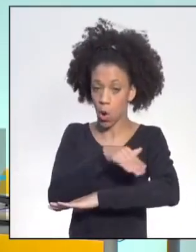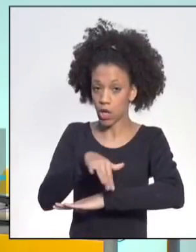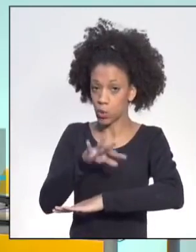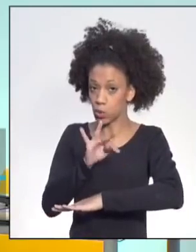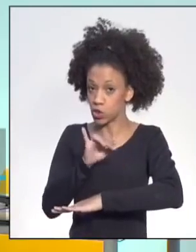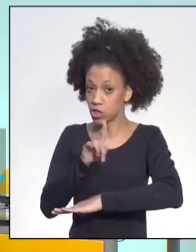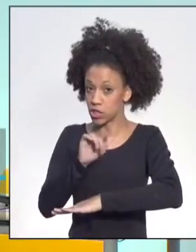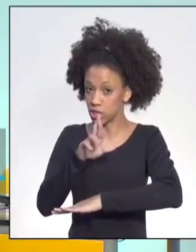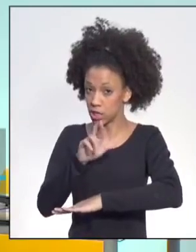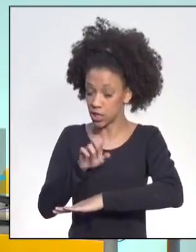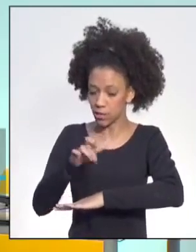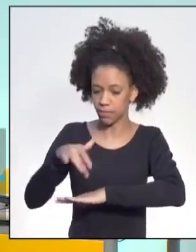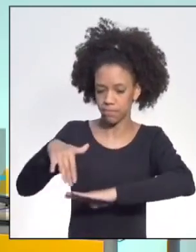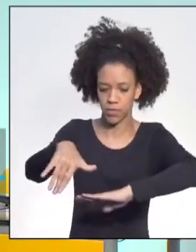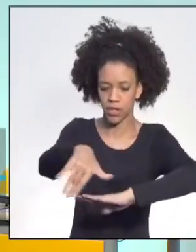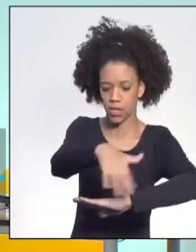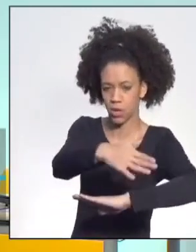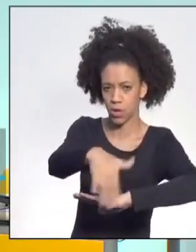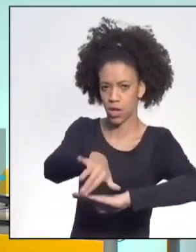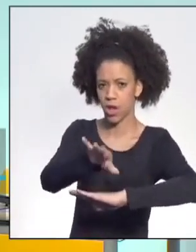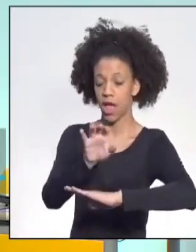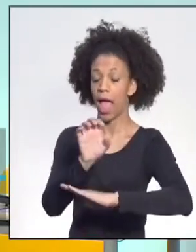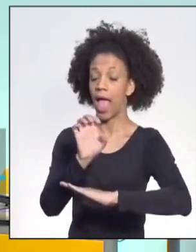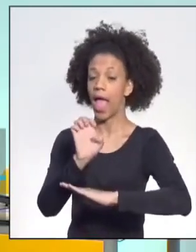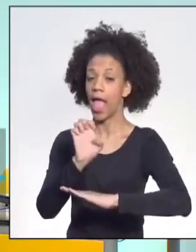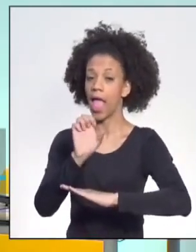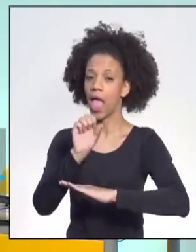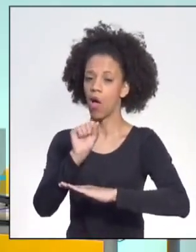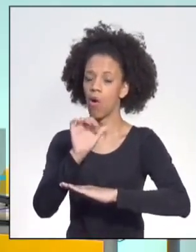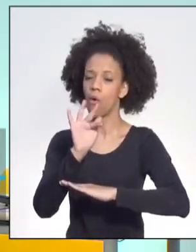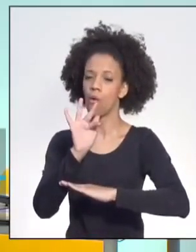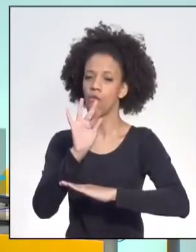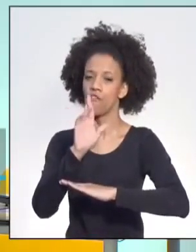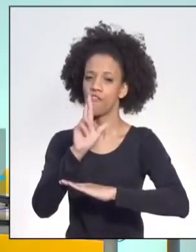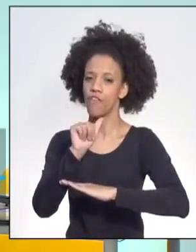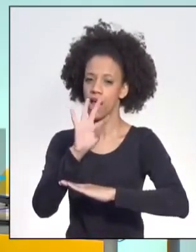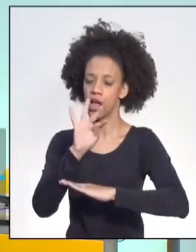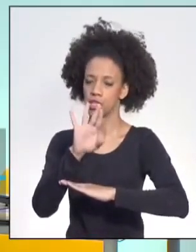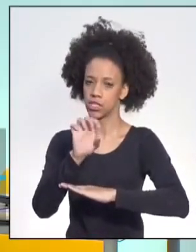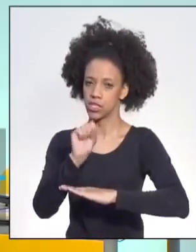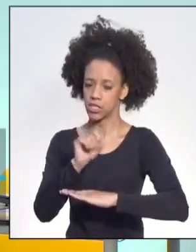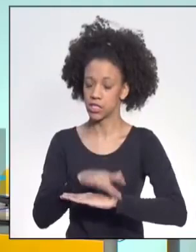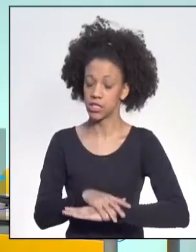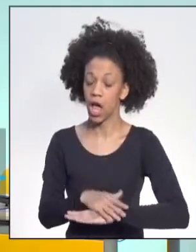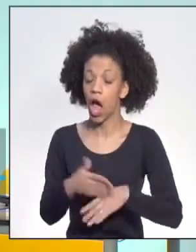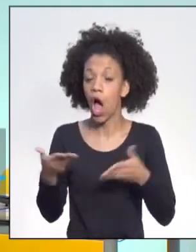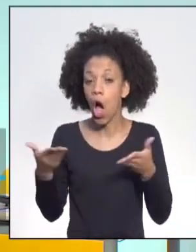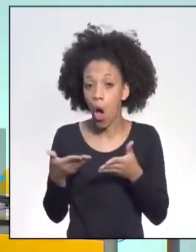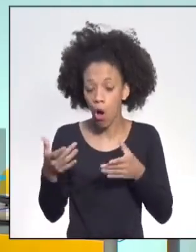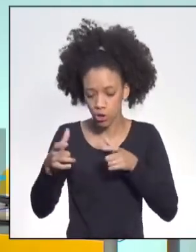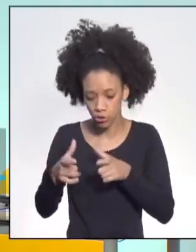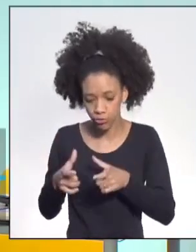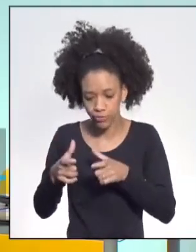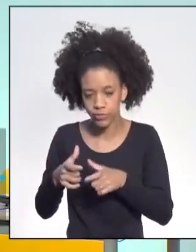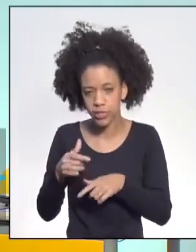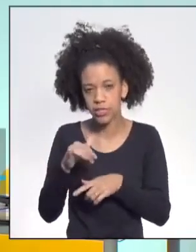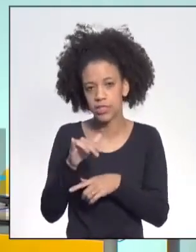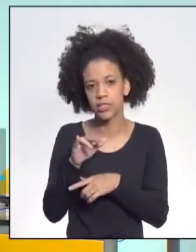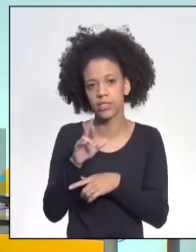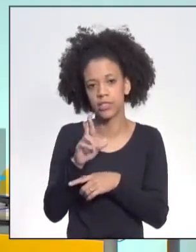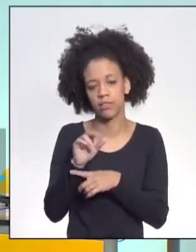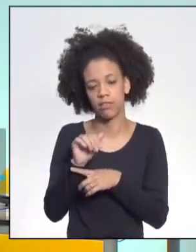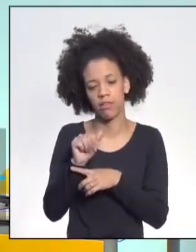e o rio Eufrates. Hoje, o território que representa a Mesopotâmia está no Iraque,